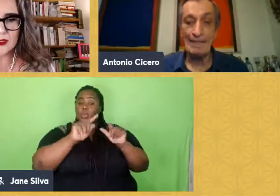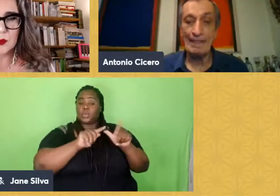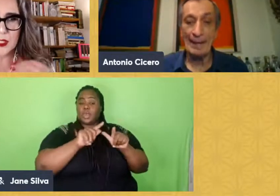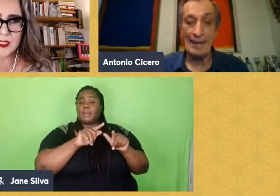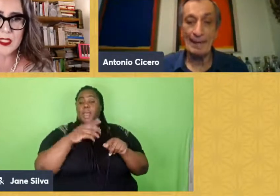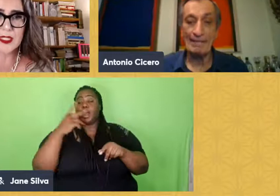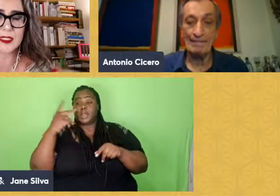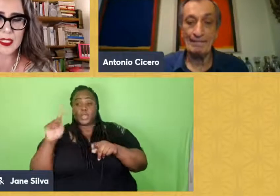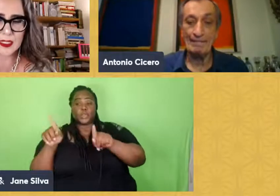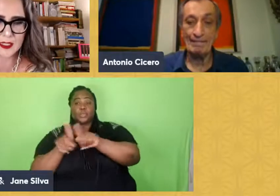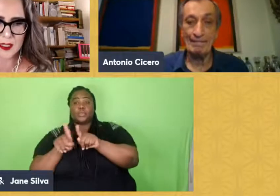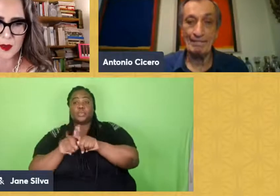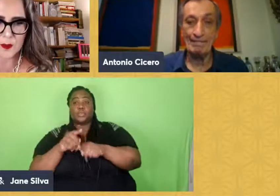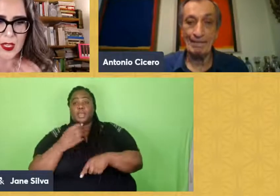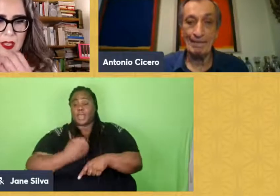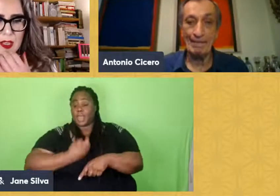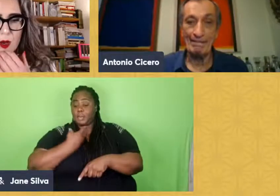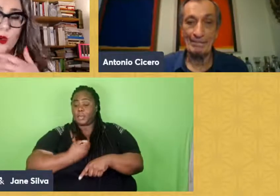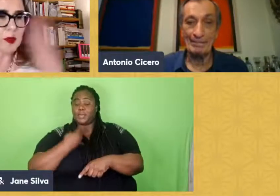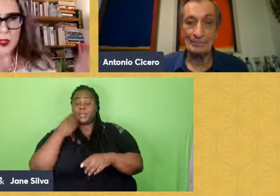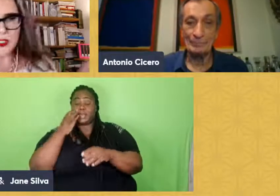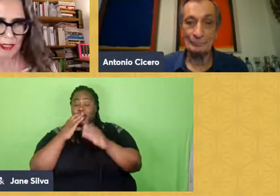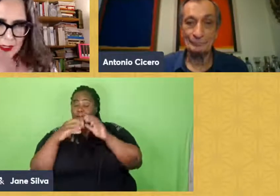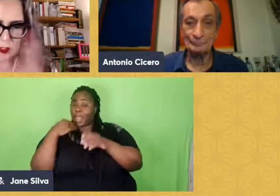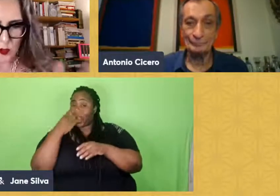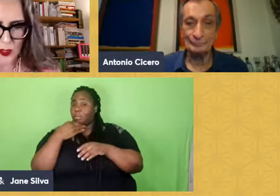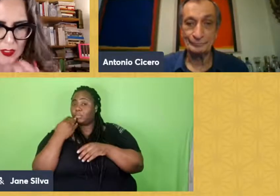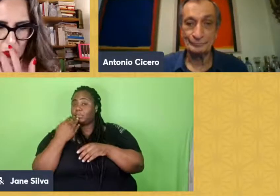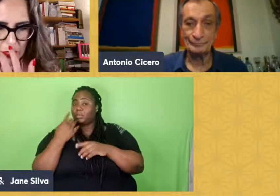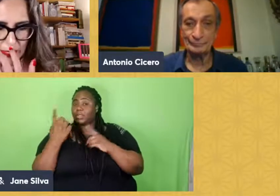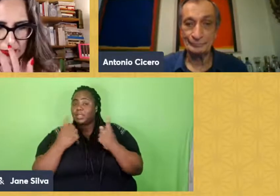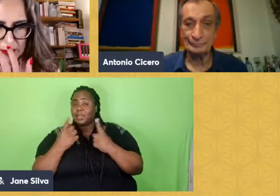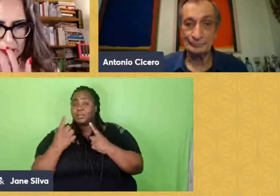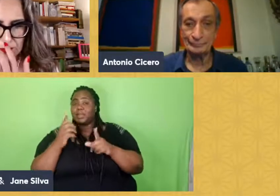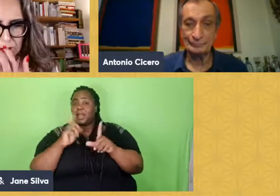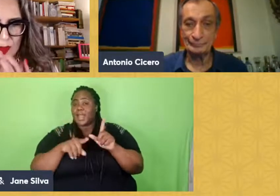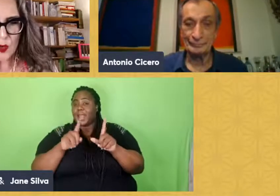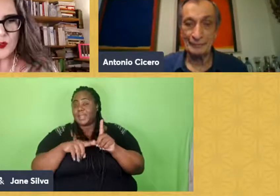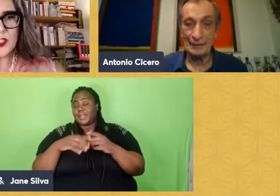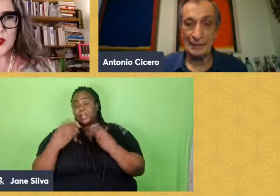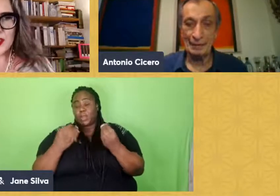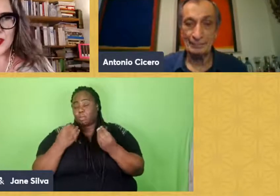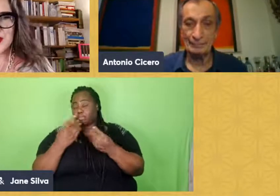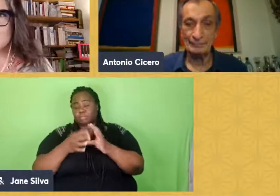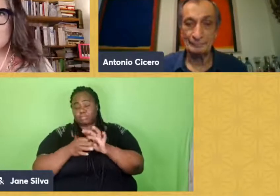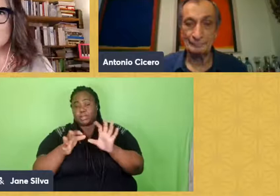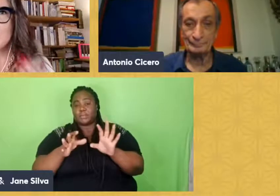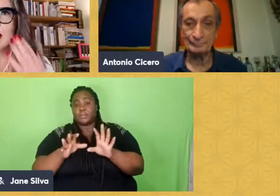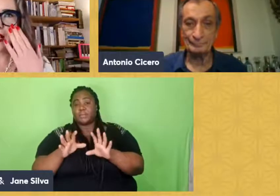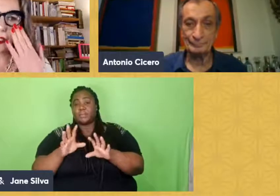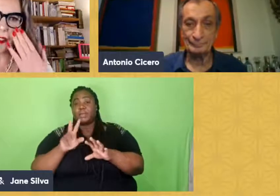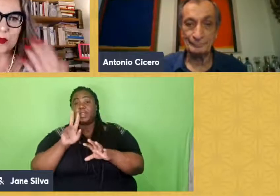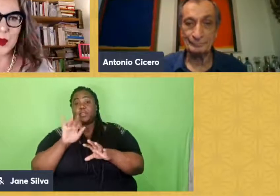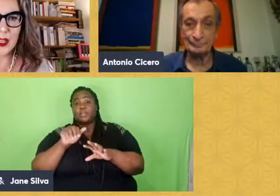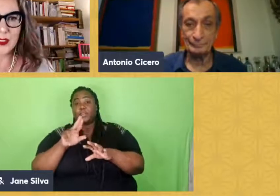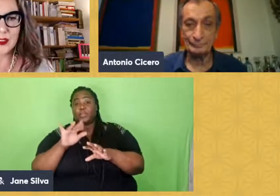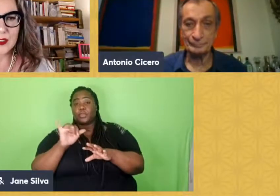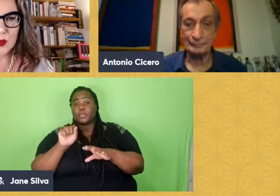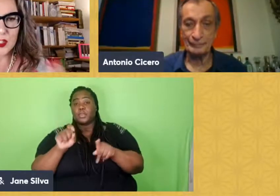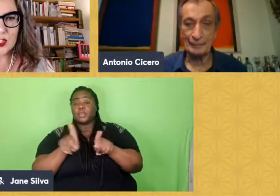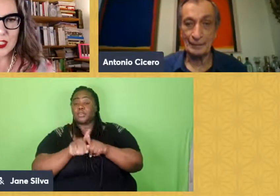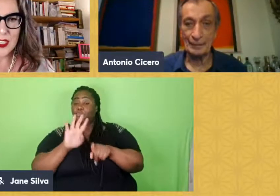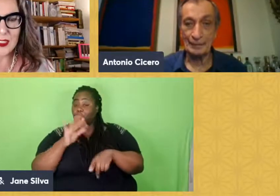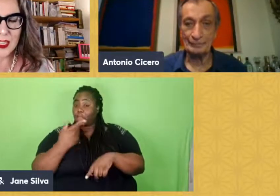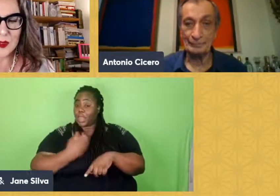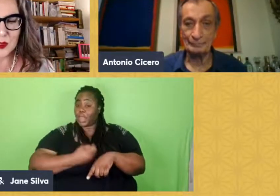né? Da poesia e da canção, ou da poesia e letra de música, como queira, né? O Vinícius, que inclusive já era, né, um poeta, é